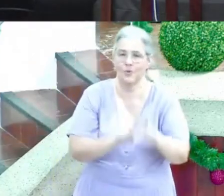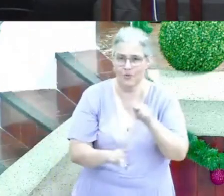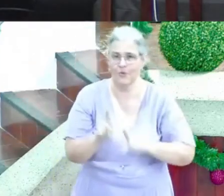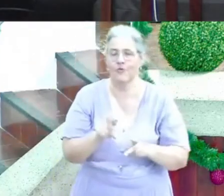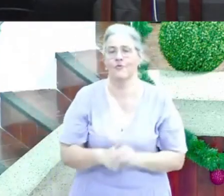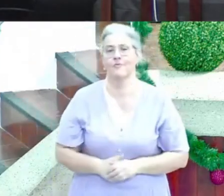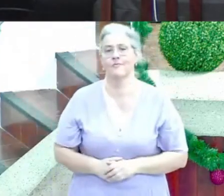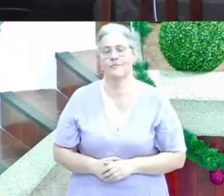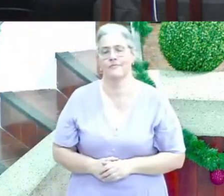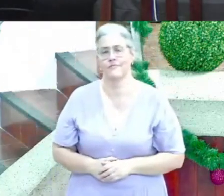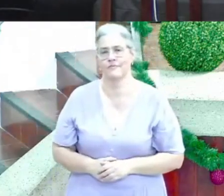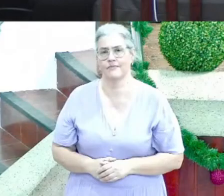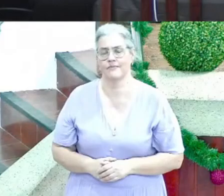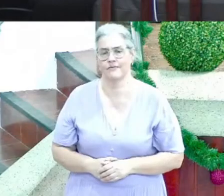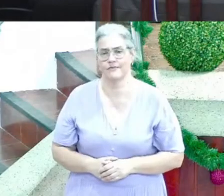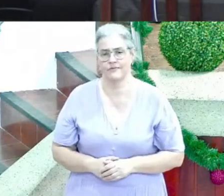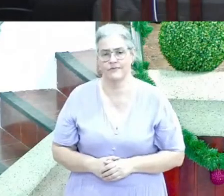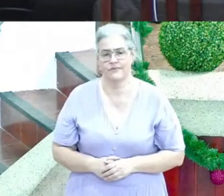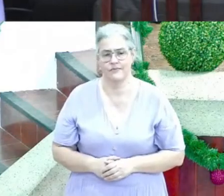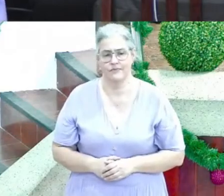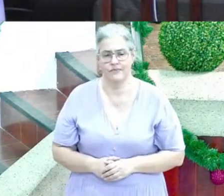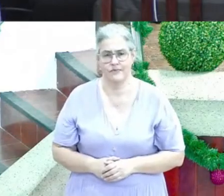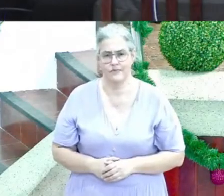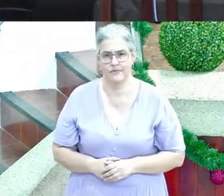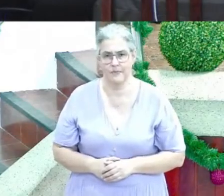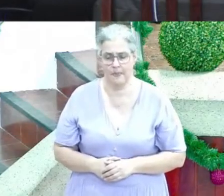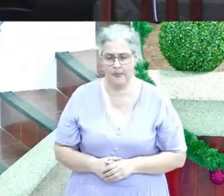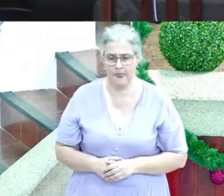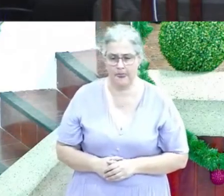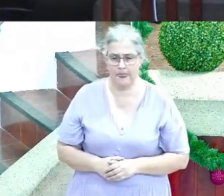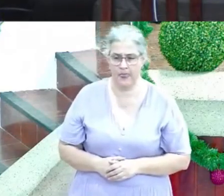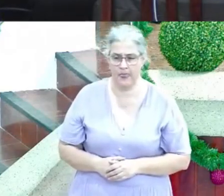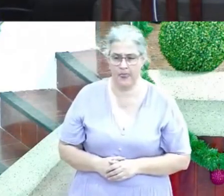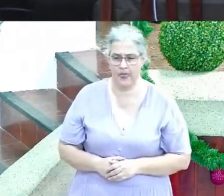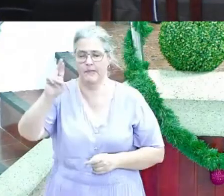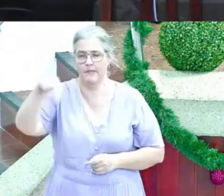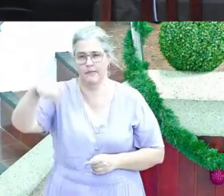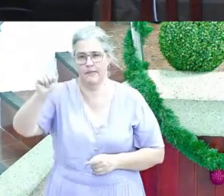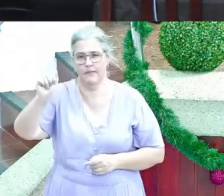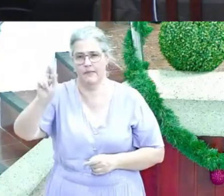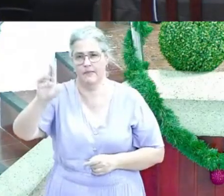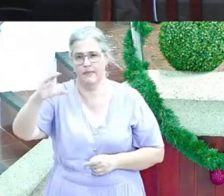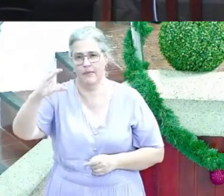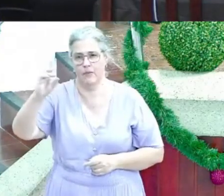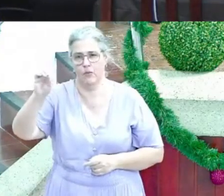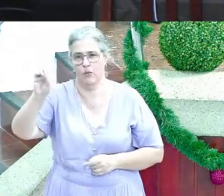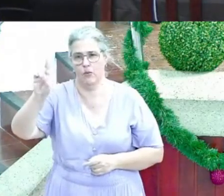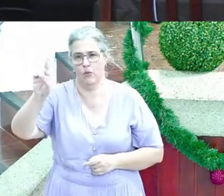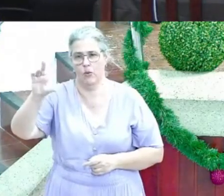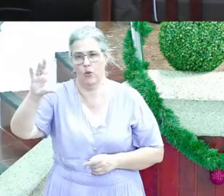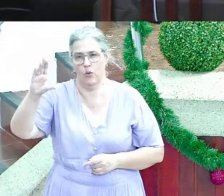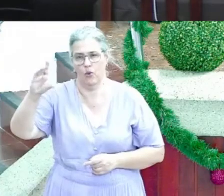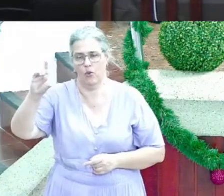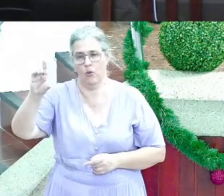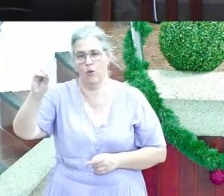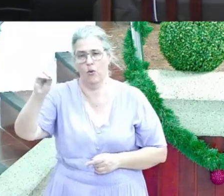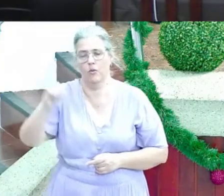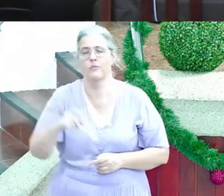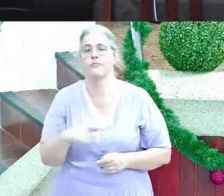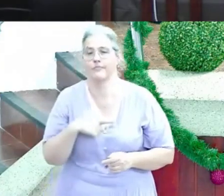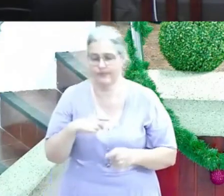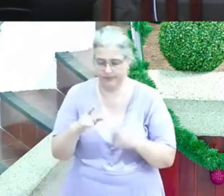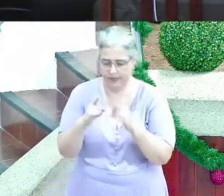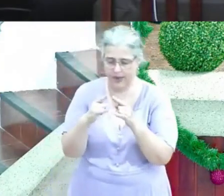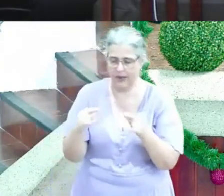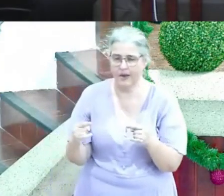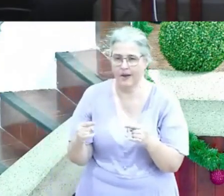Mas o tabernáculo era simplesmente um sinal de uma glória maior. Salomão, o filho de Davi.